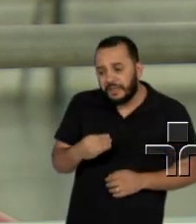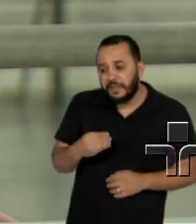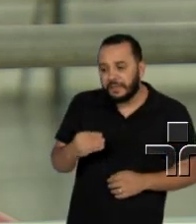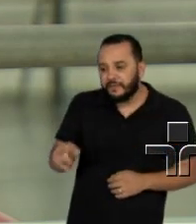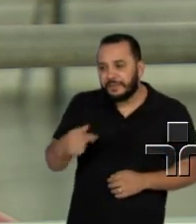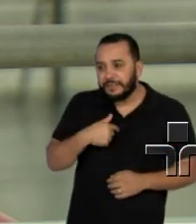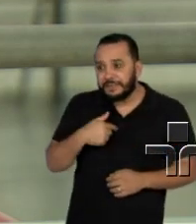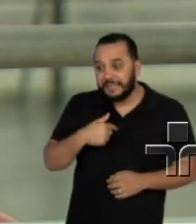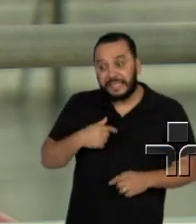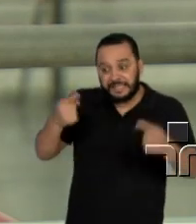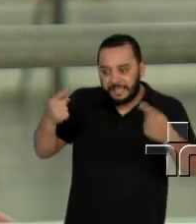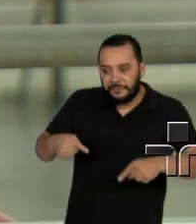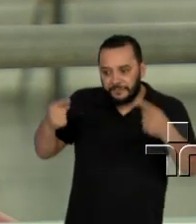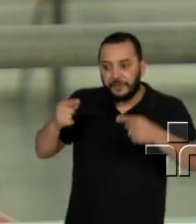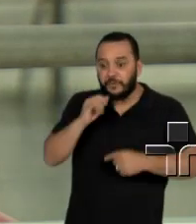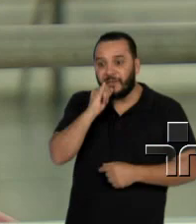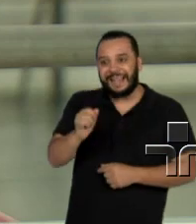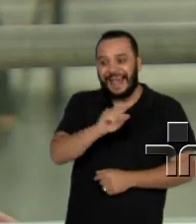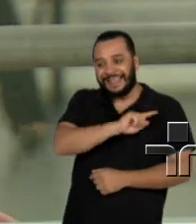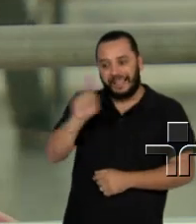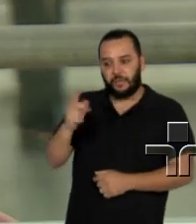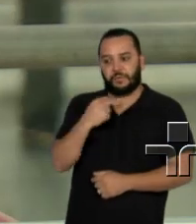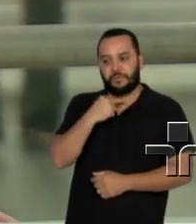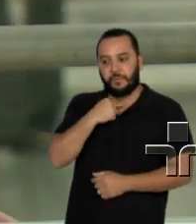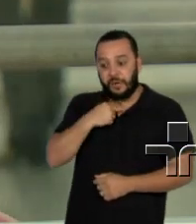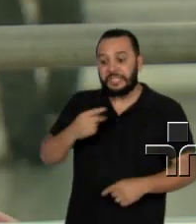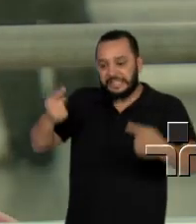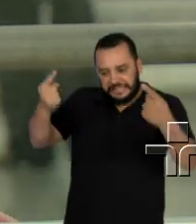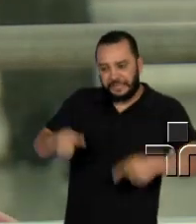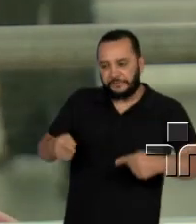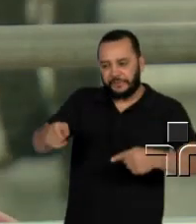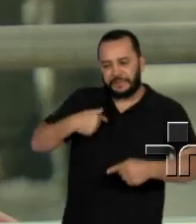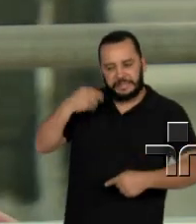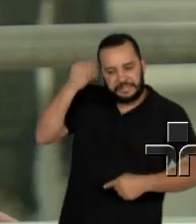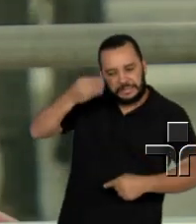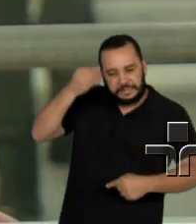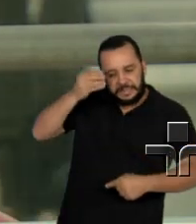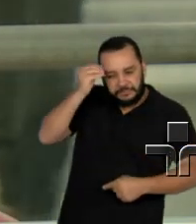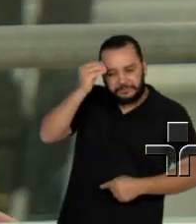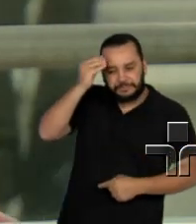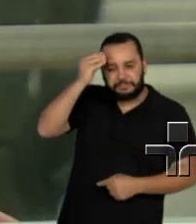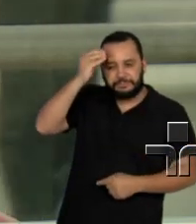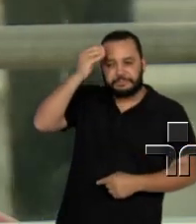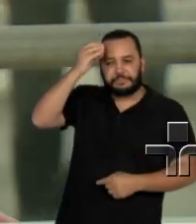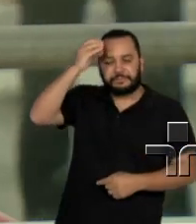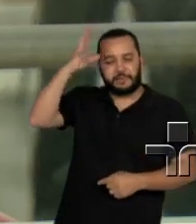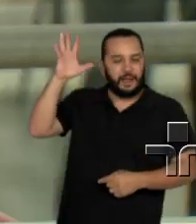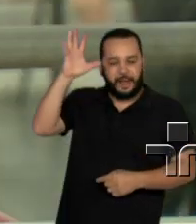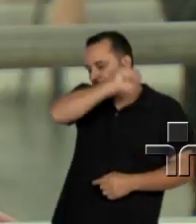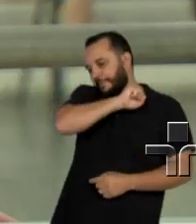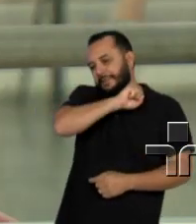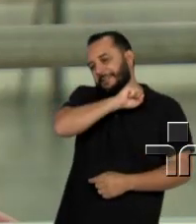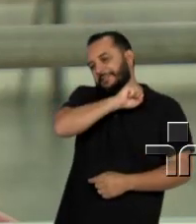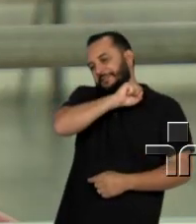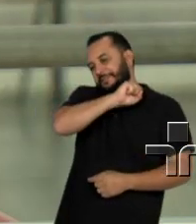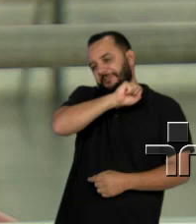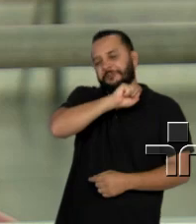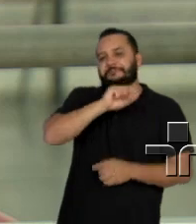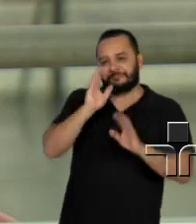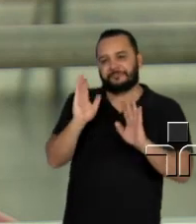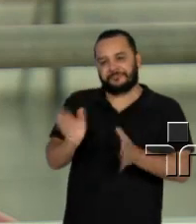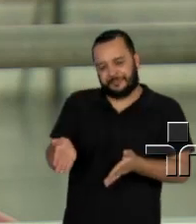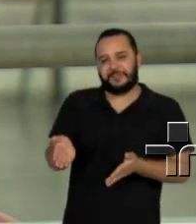diga não para um desafio pois são sempre dos desafios da vida que surgem os maiores aprendizados maiores